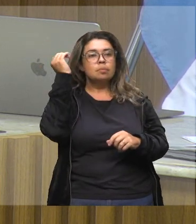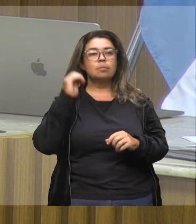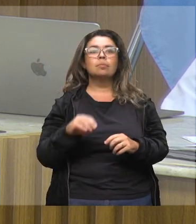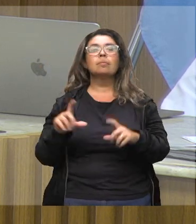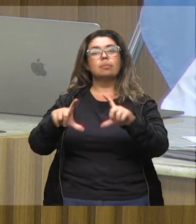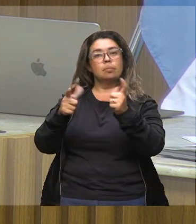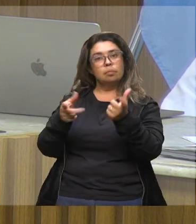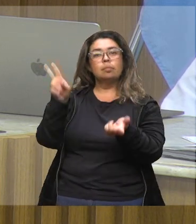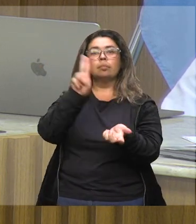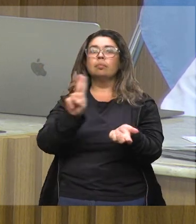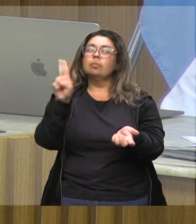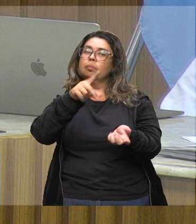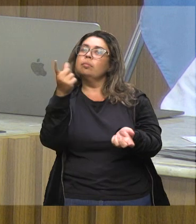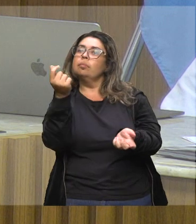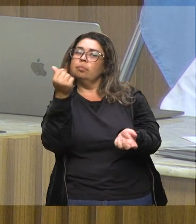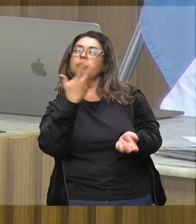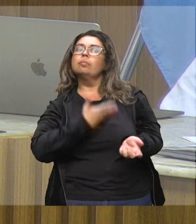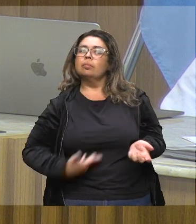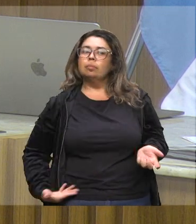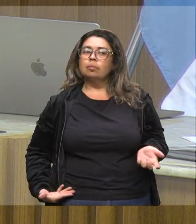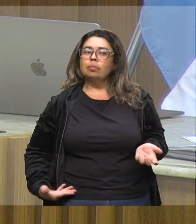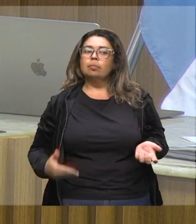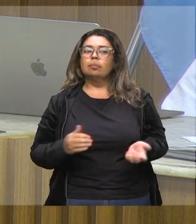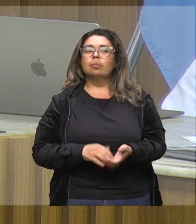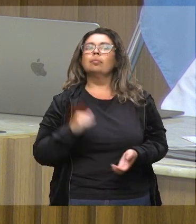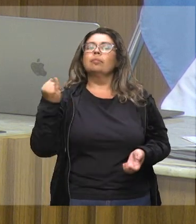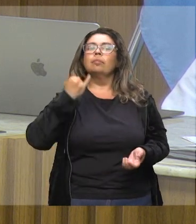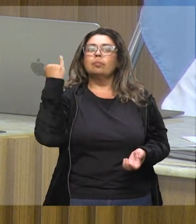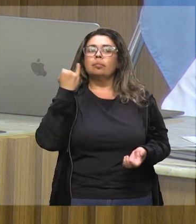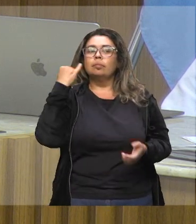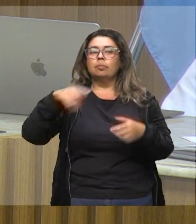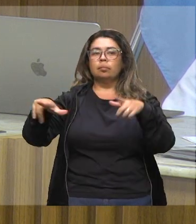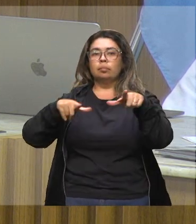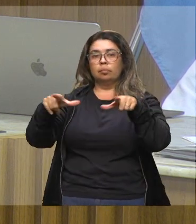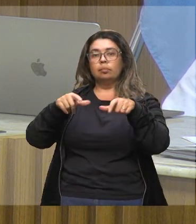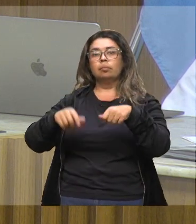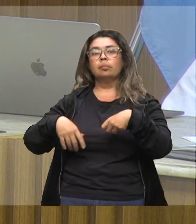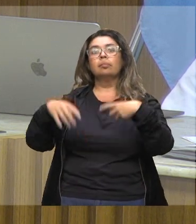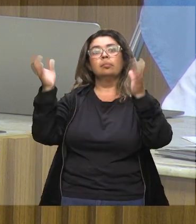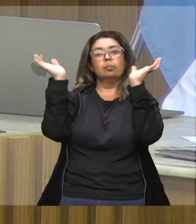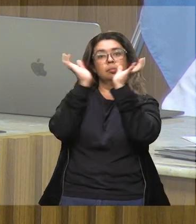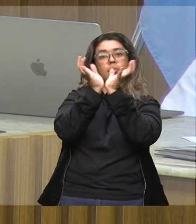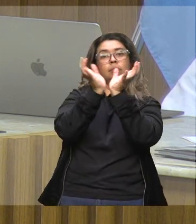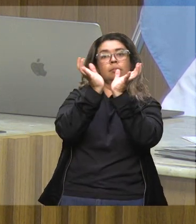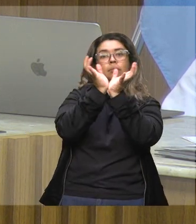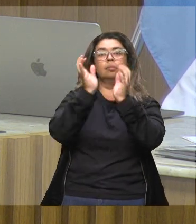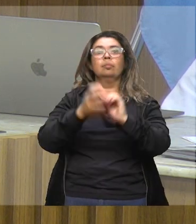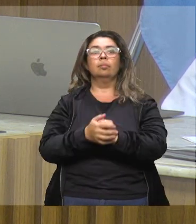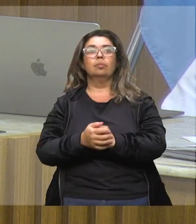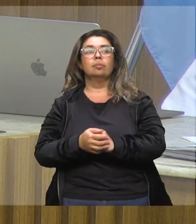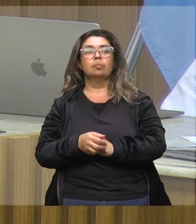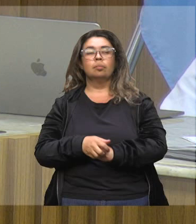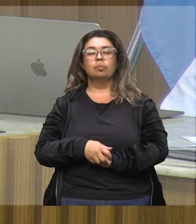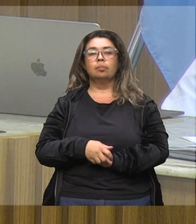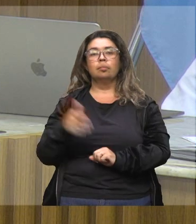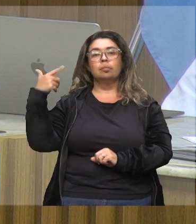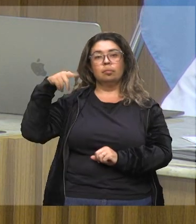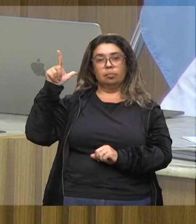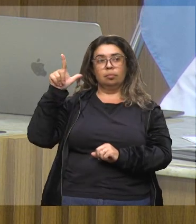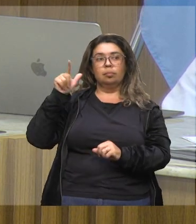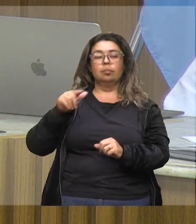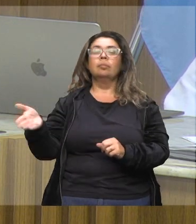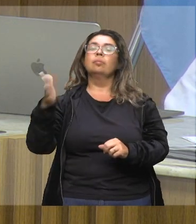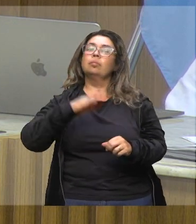está sendo aplicado o dinheiro público. E é importante o trabalho das comissões nisso, né? Antes, quando se pegar, chega